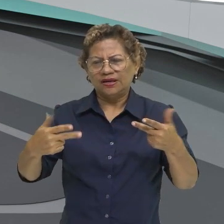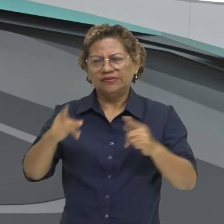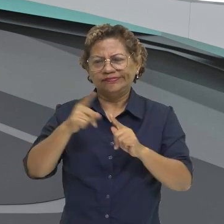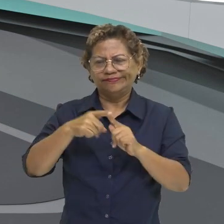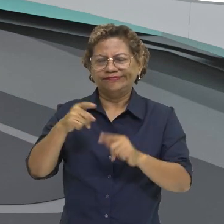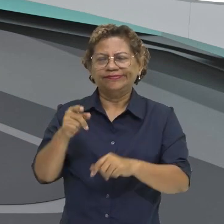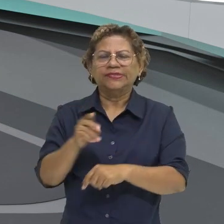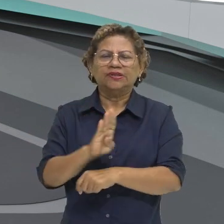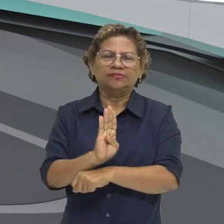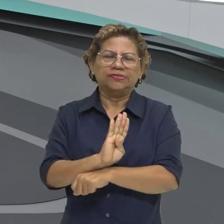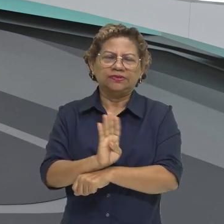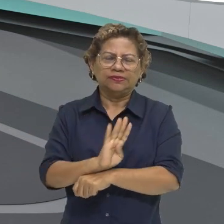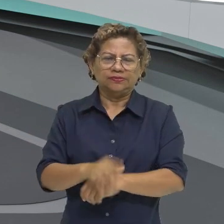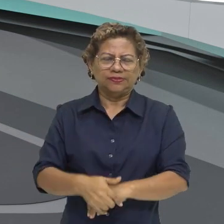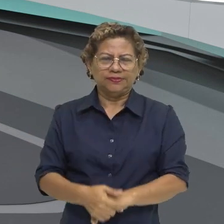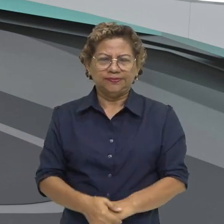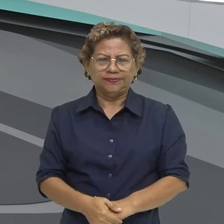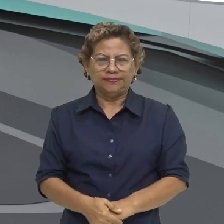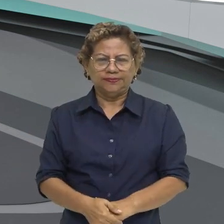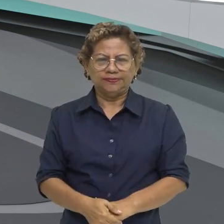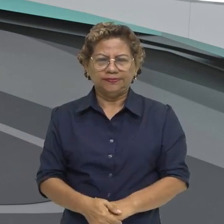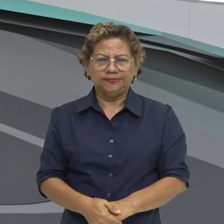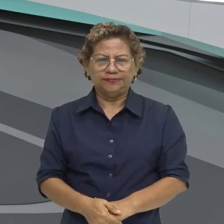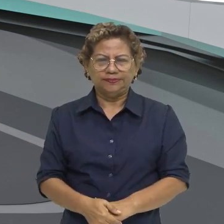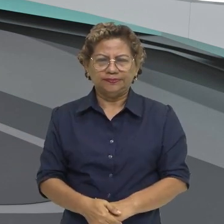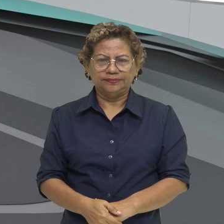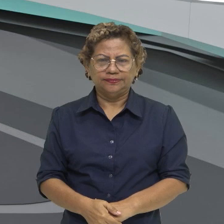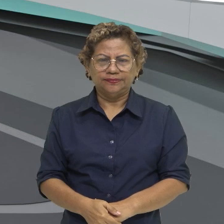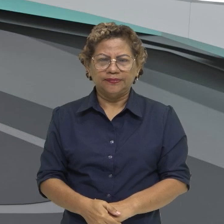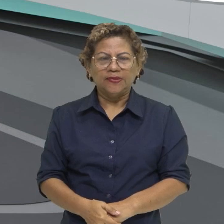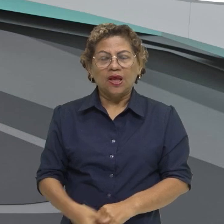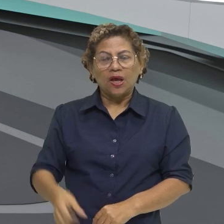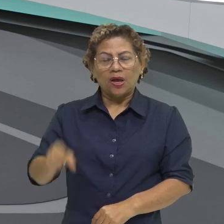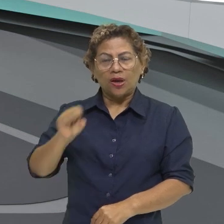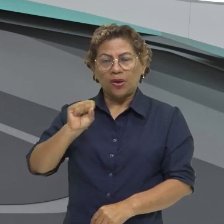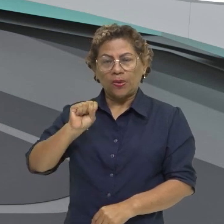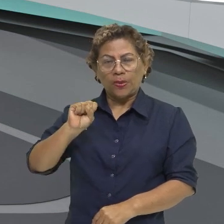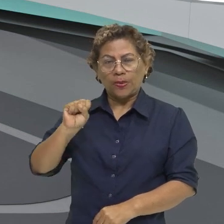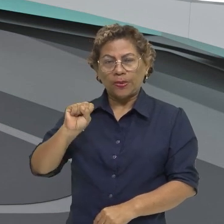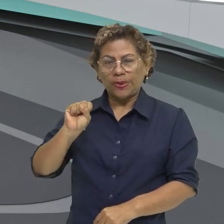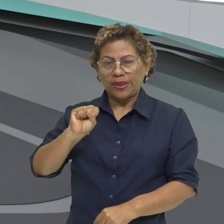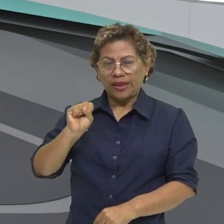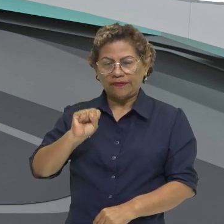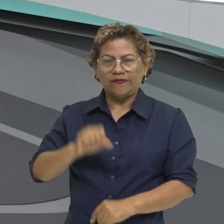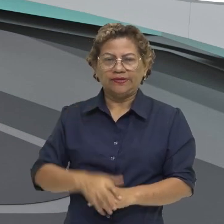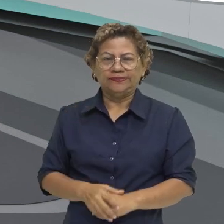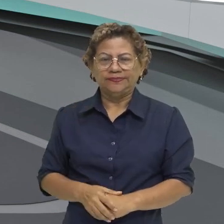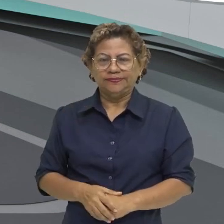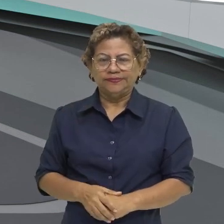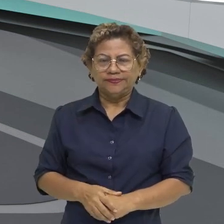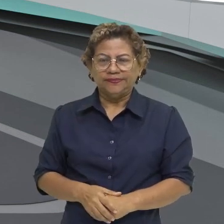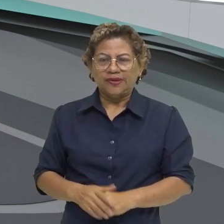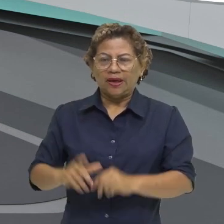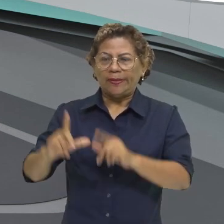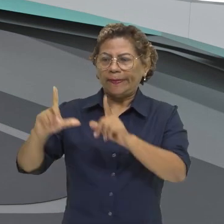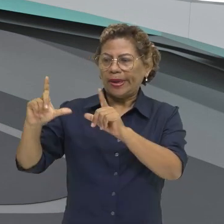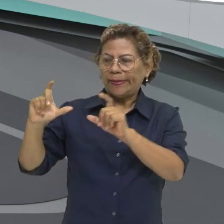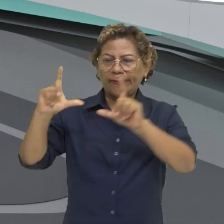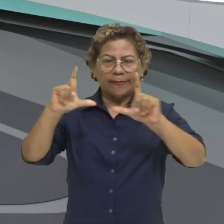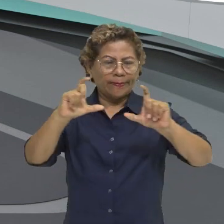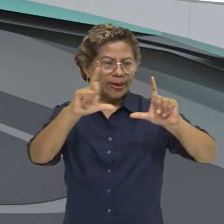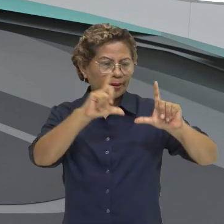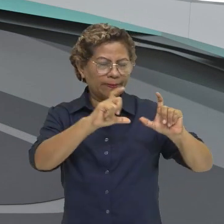diversificados. E nós temos, né, a oitava arte, que é chamada fotografia. Seu elemento são